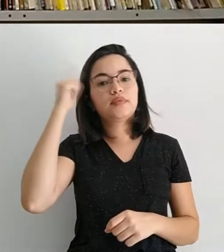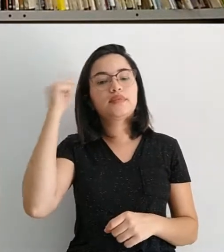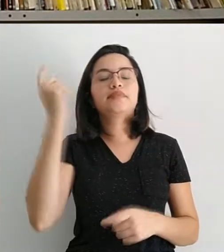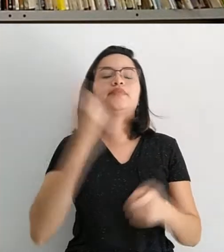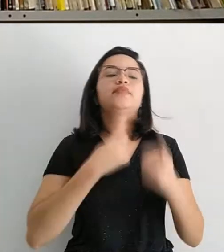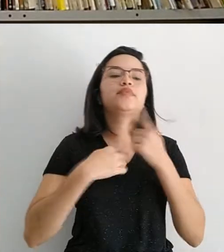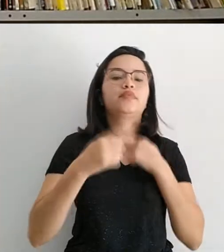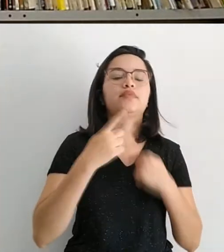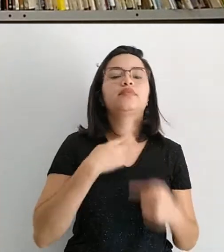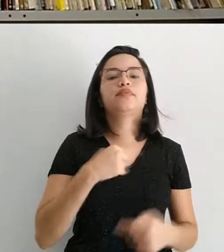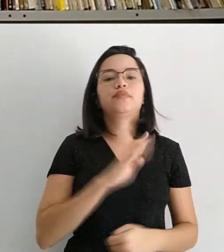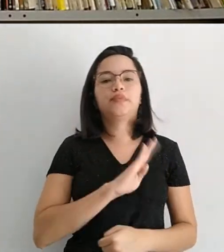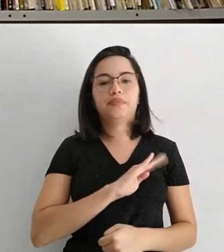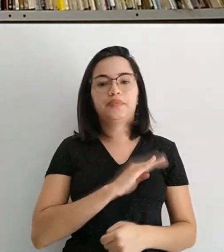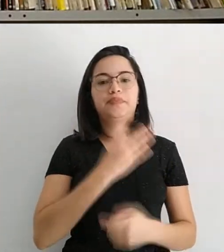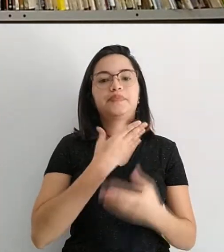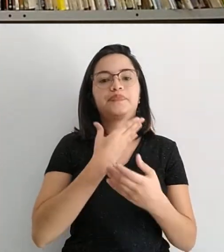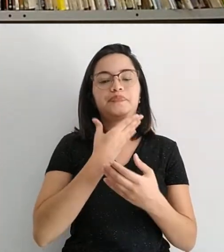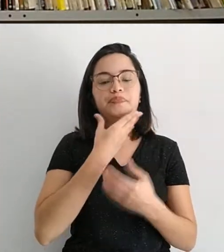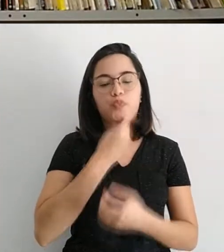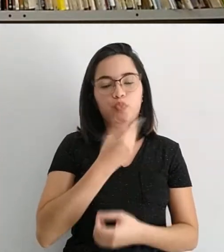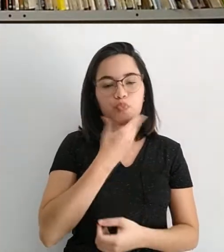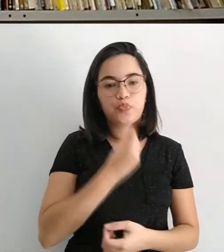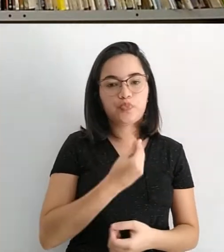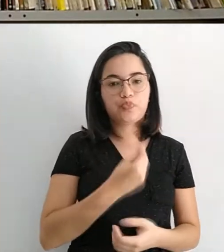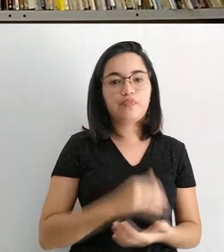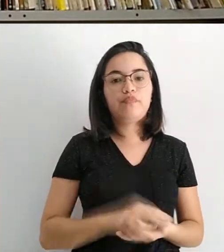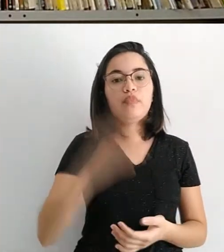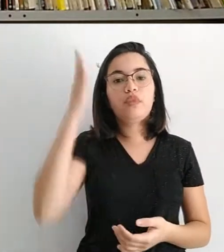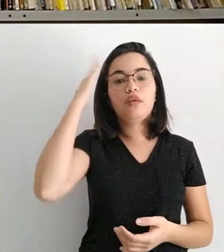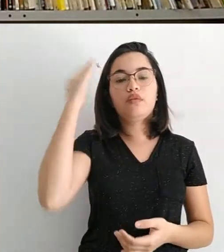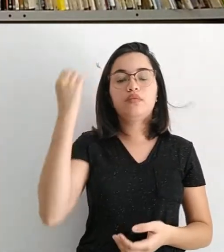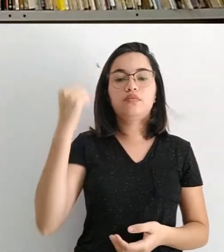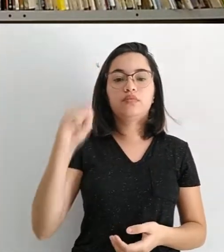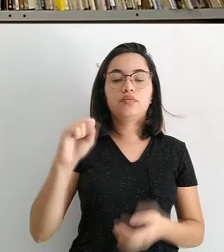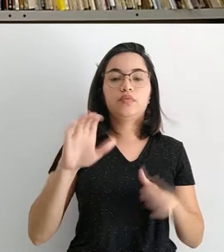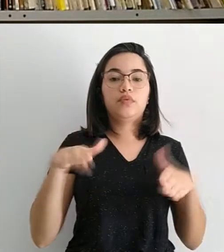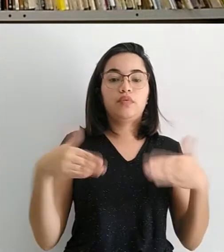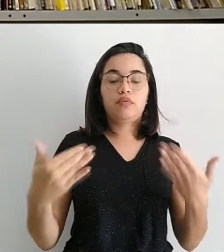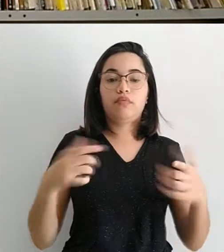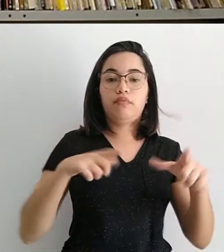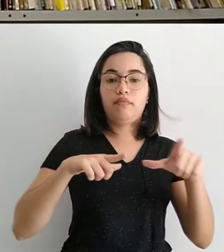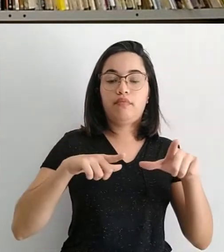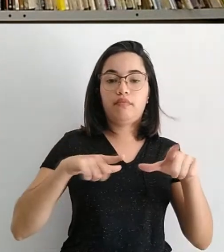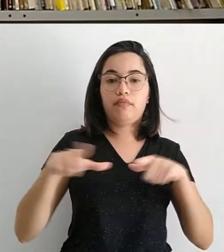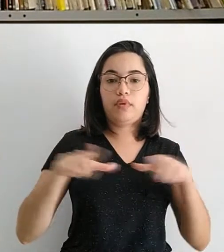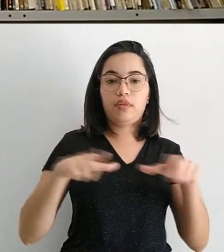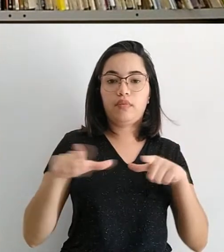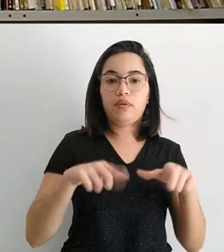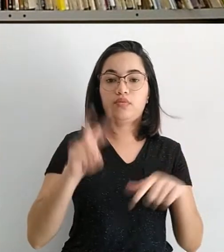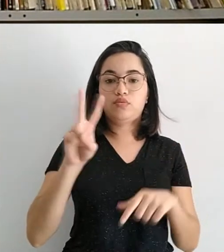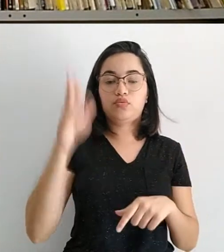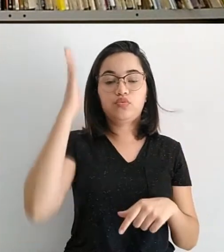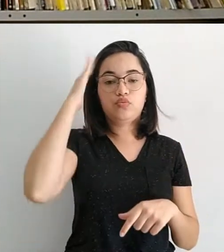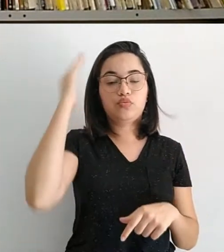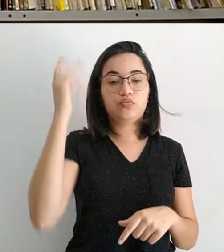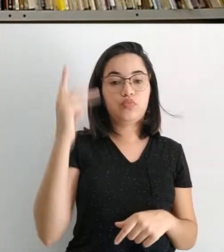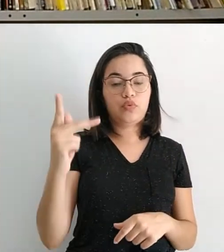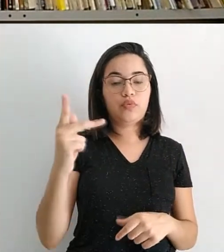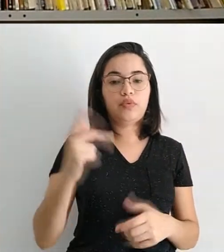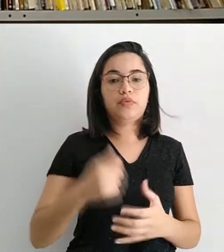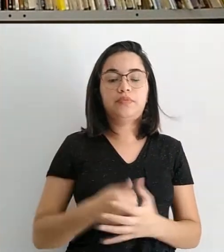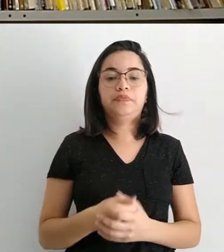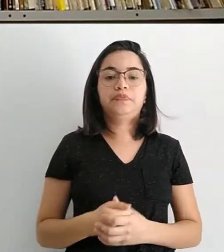as intenções do coração do homem. Salomão, ele então vai trabalhar nesses 2